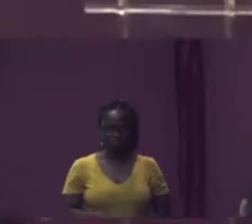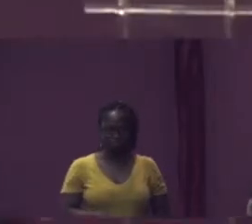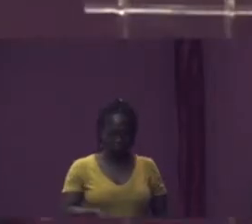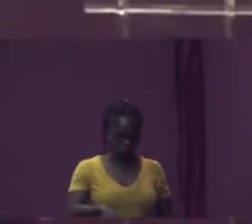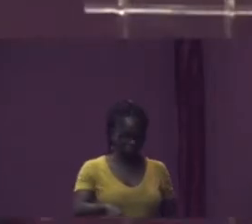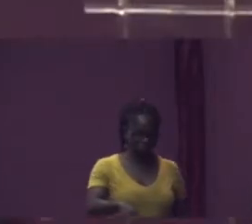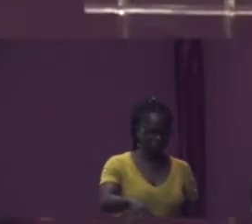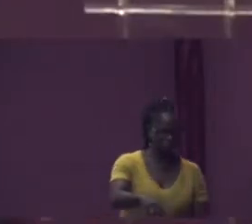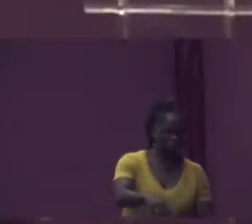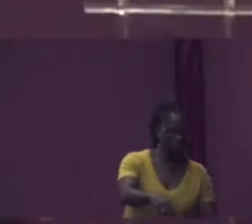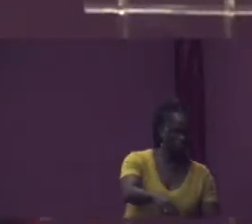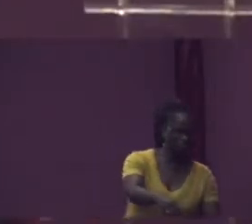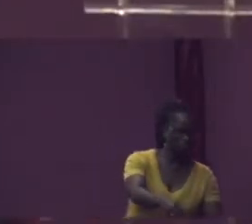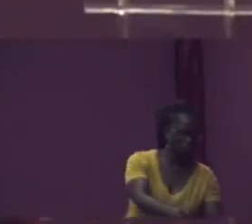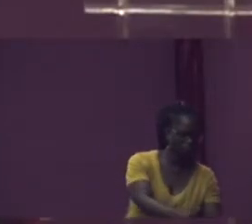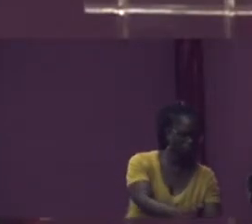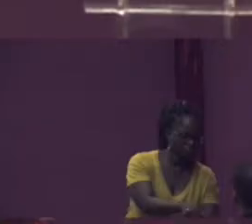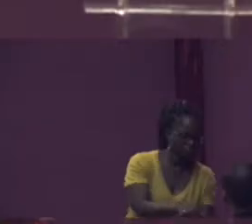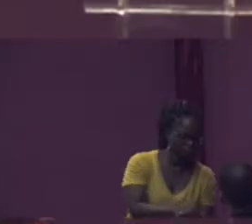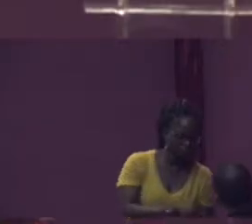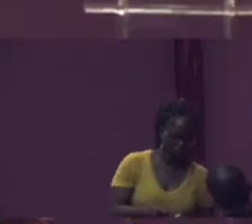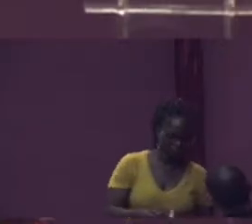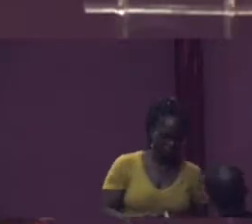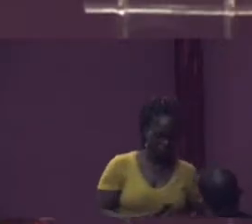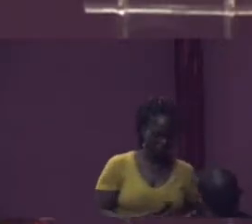Oh, espera um minuto.